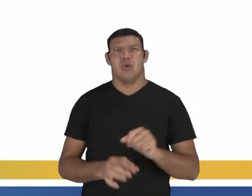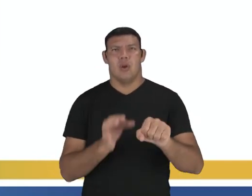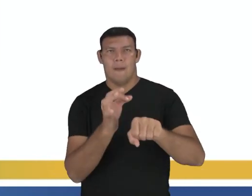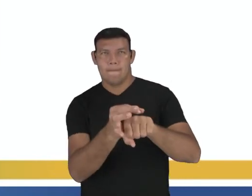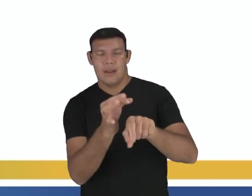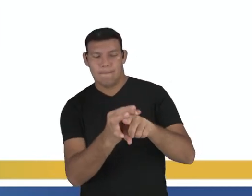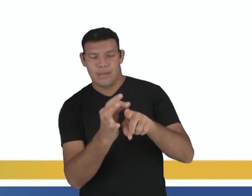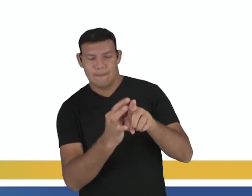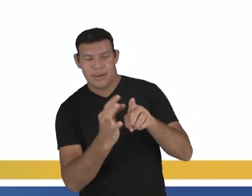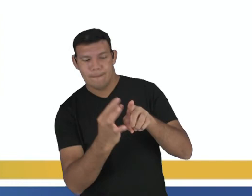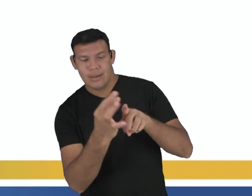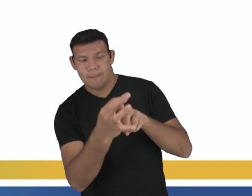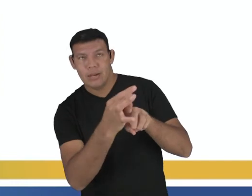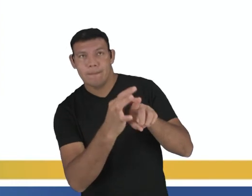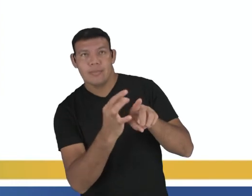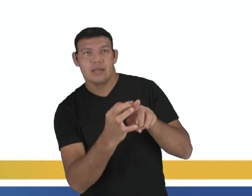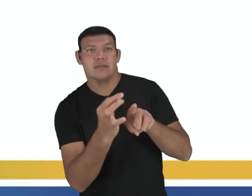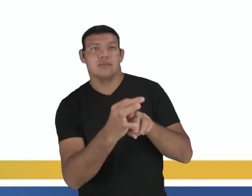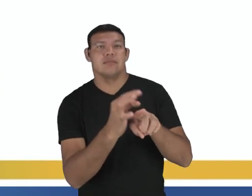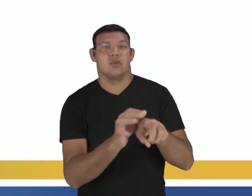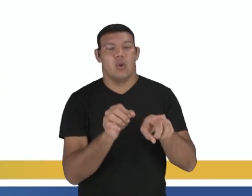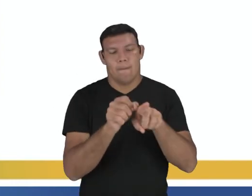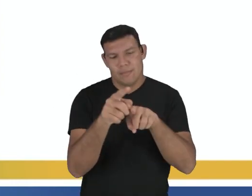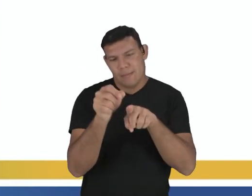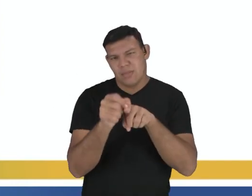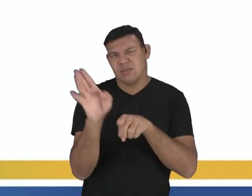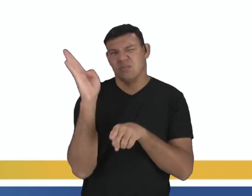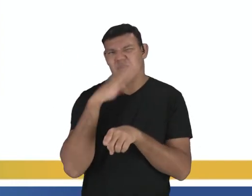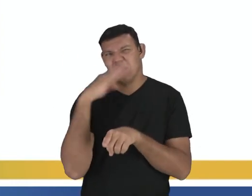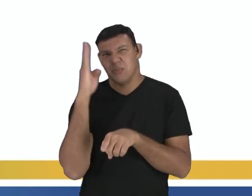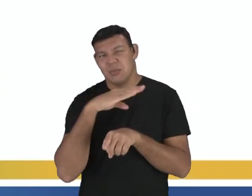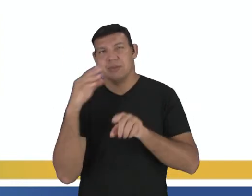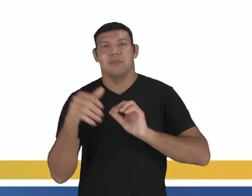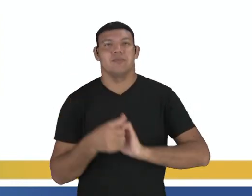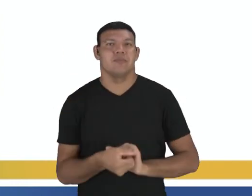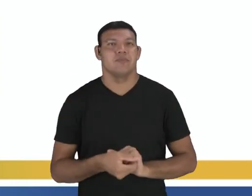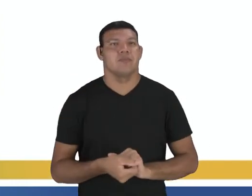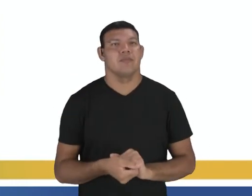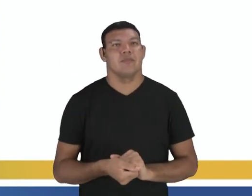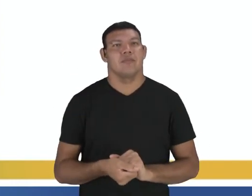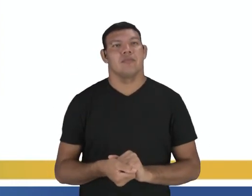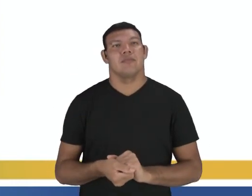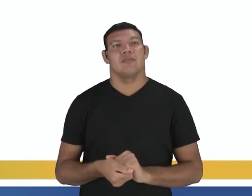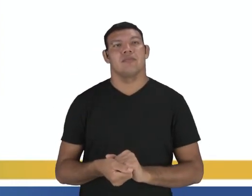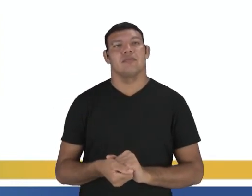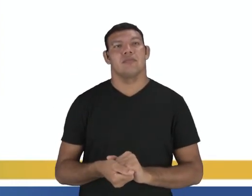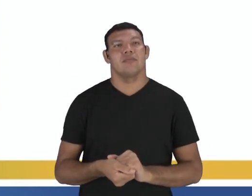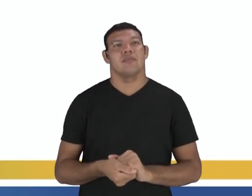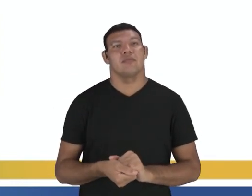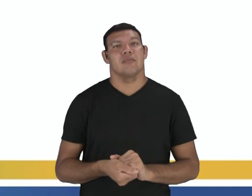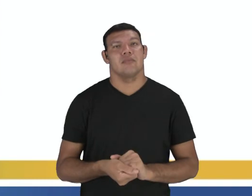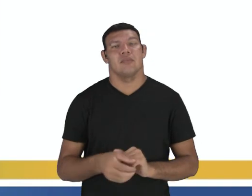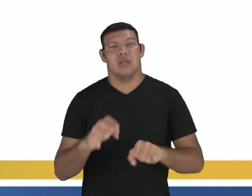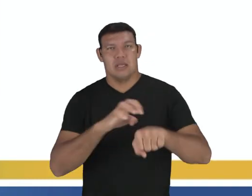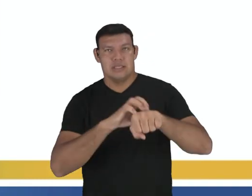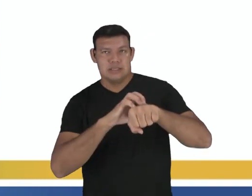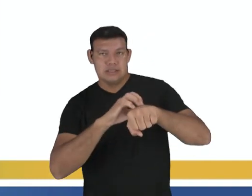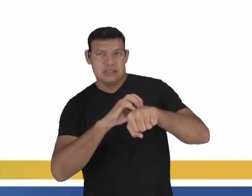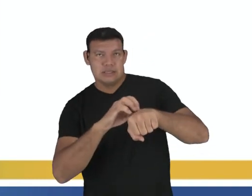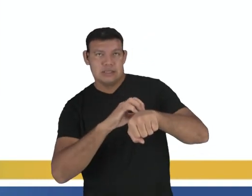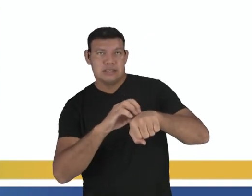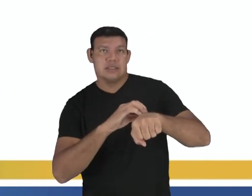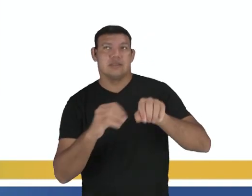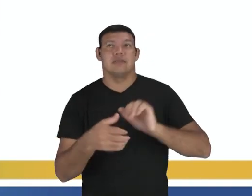urinar, surgimento de feridas nos órgãos genitais, aparecimento de secreções purulentas, né? Que são aquelas secreções com bastante mau